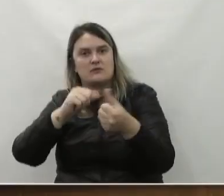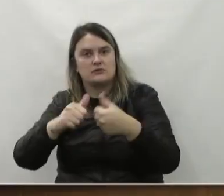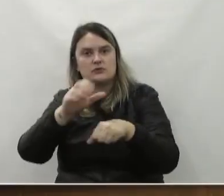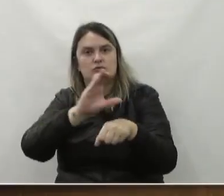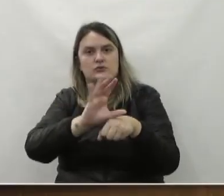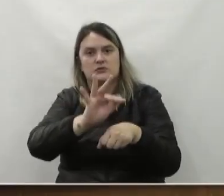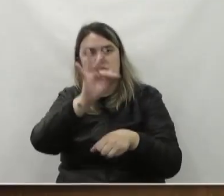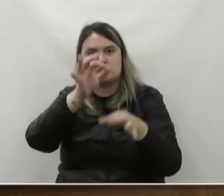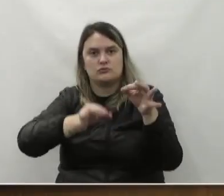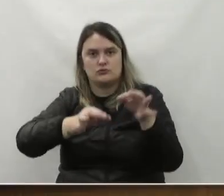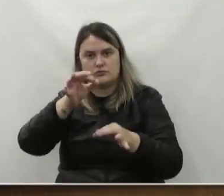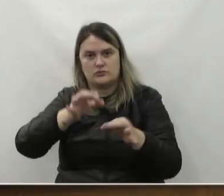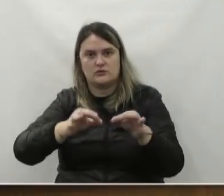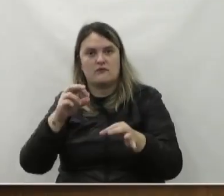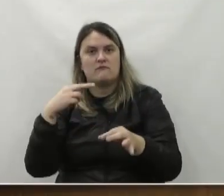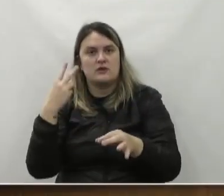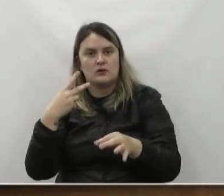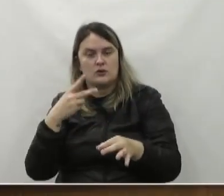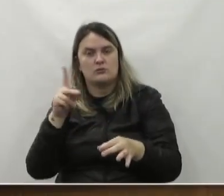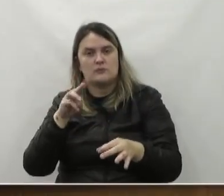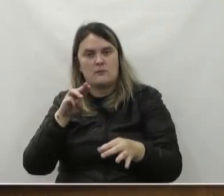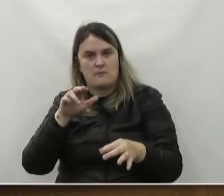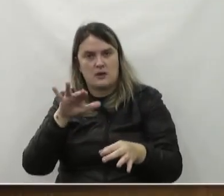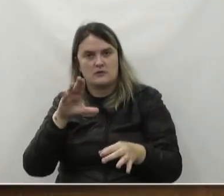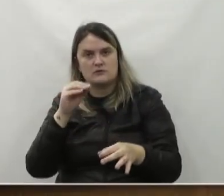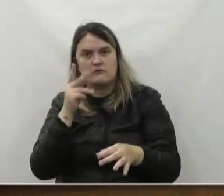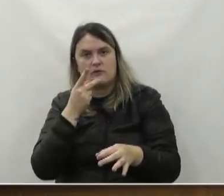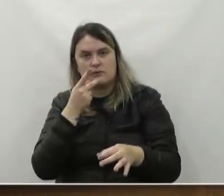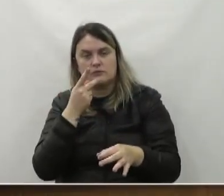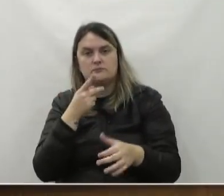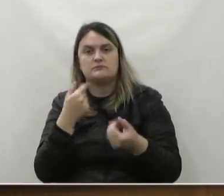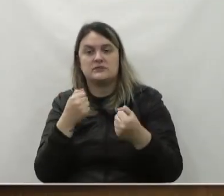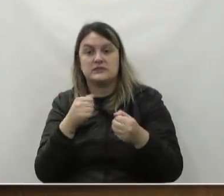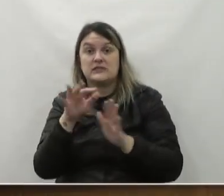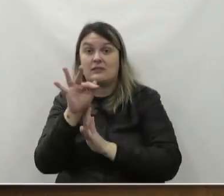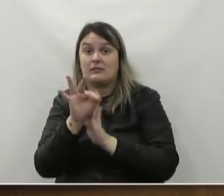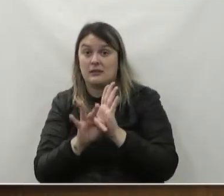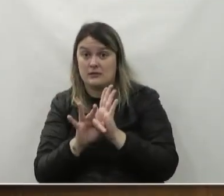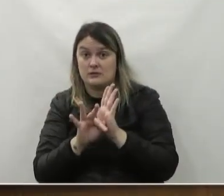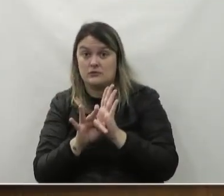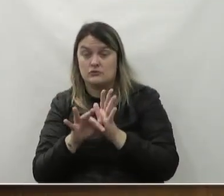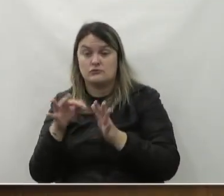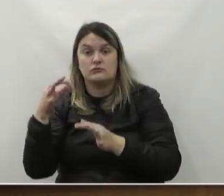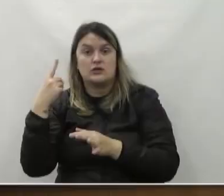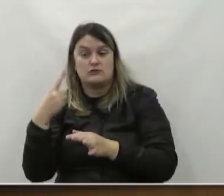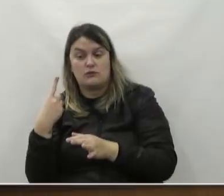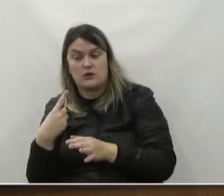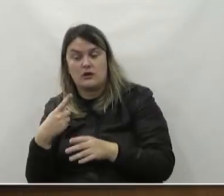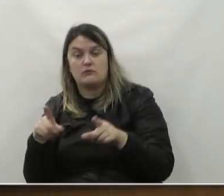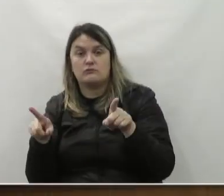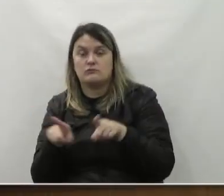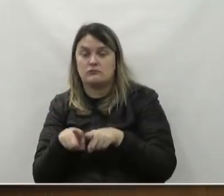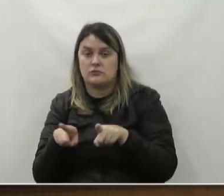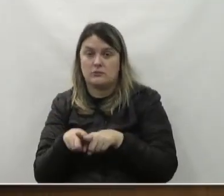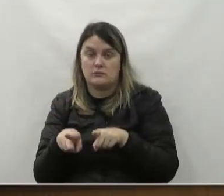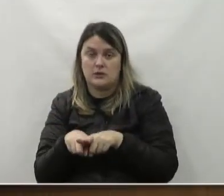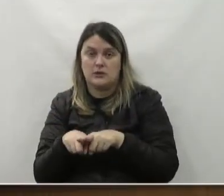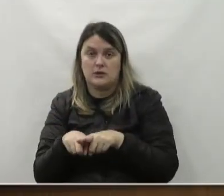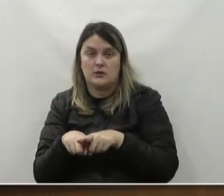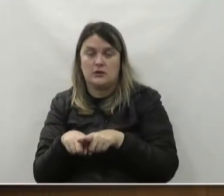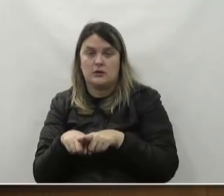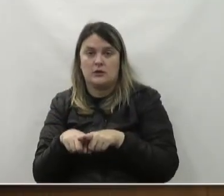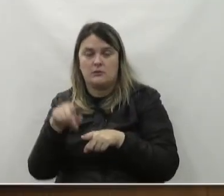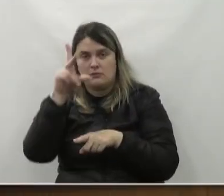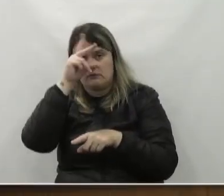Constituição e Justiça, que o vereador Márcio falou agora, tem que ter o parecer jurídico e também o